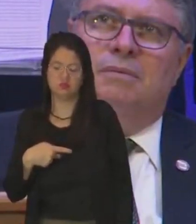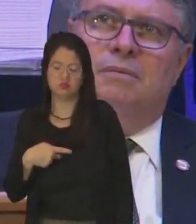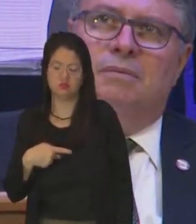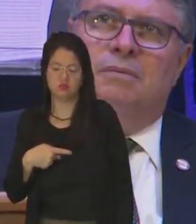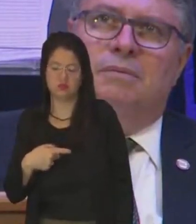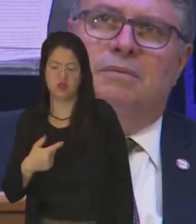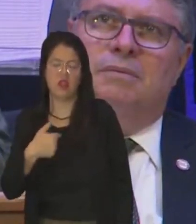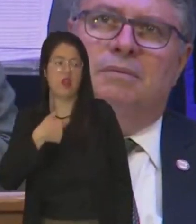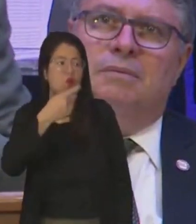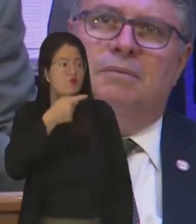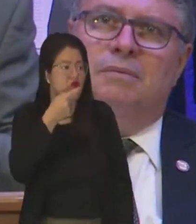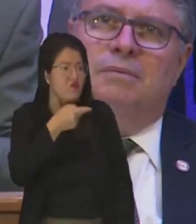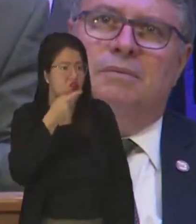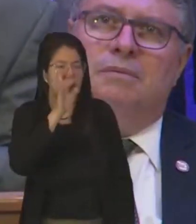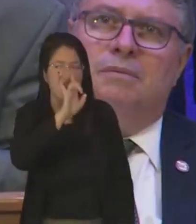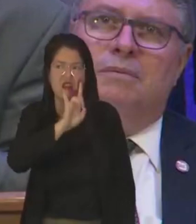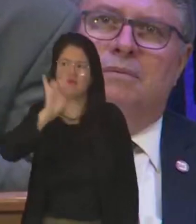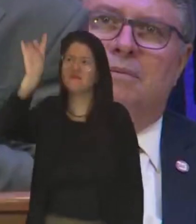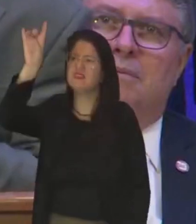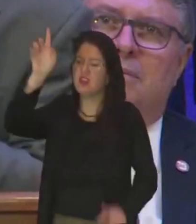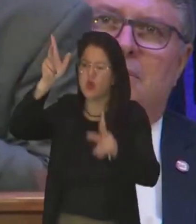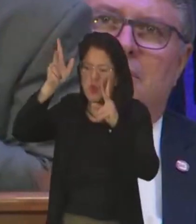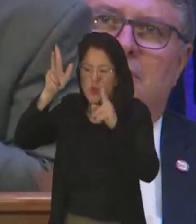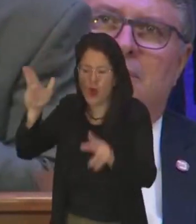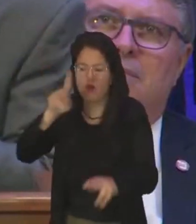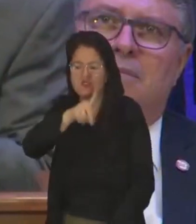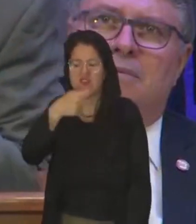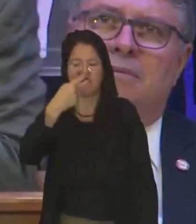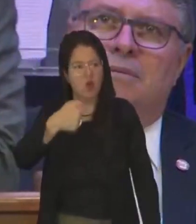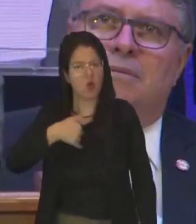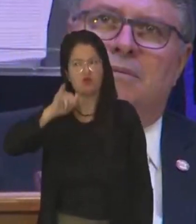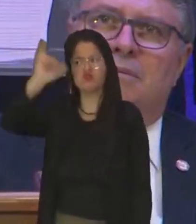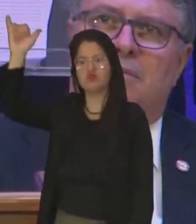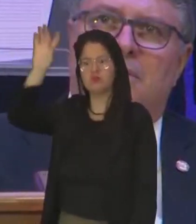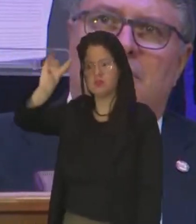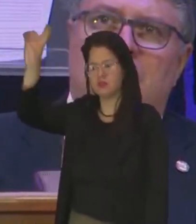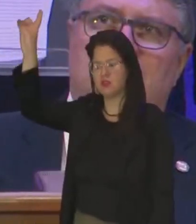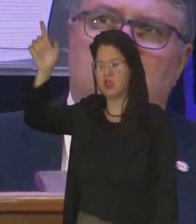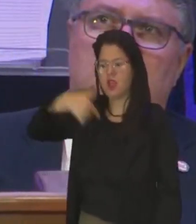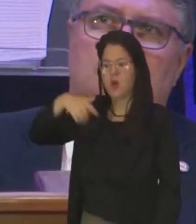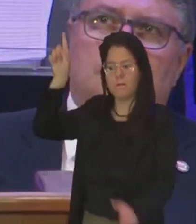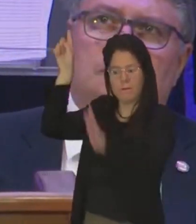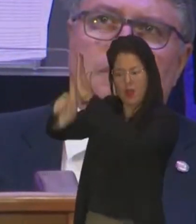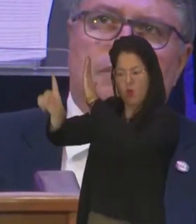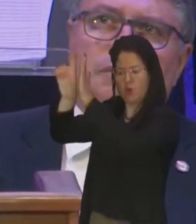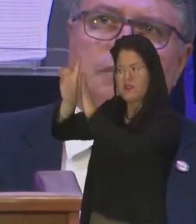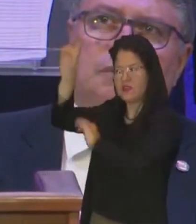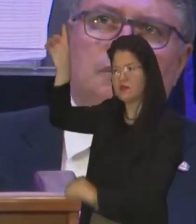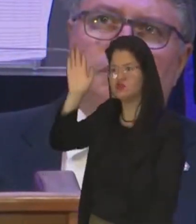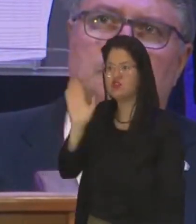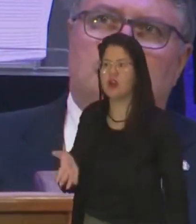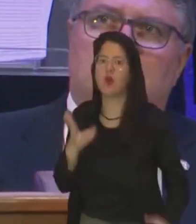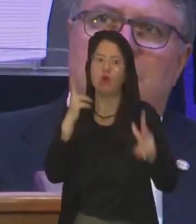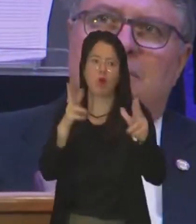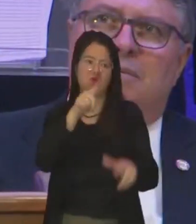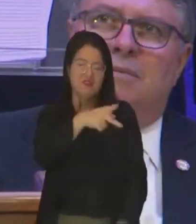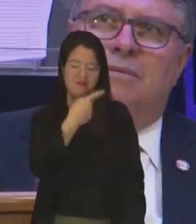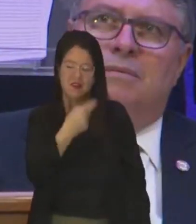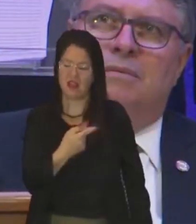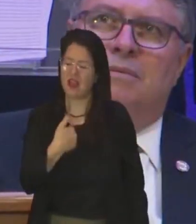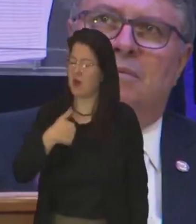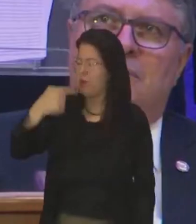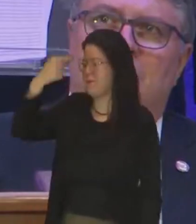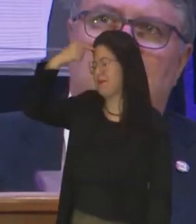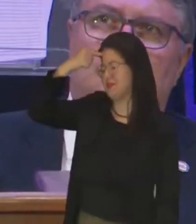eu falei para Deus desse jeito aí, eu fiz essas perguntas para Deus. E aí eu pensei